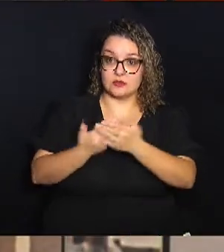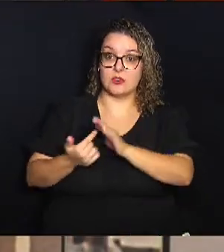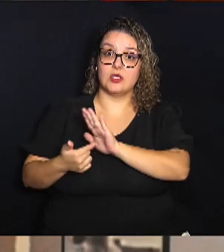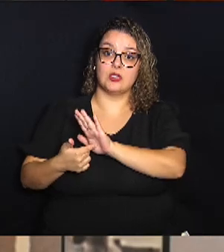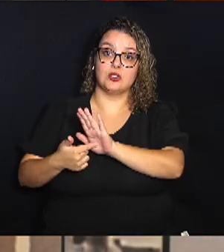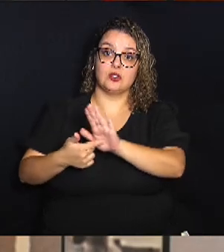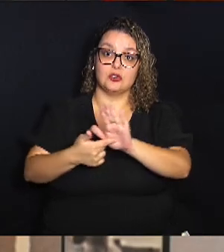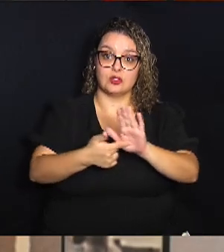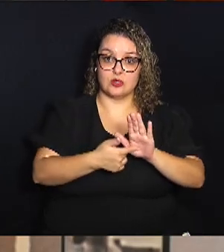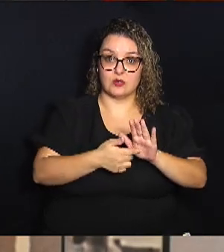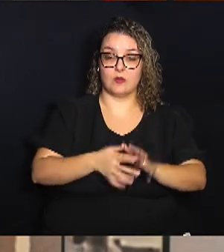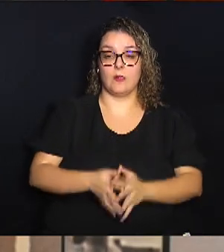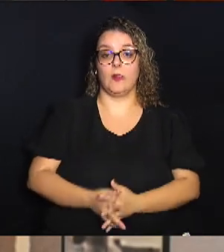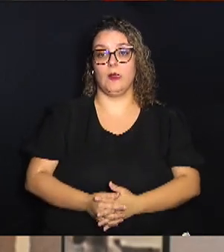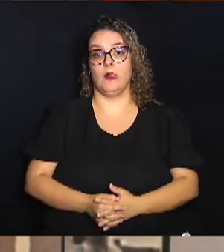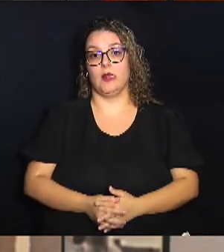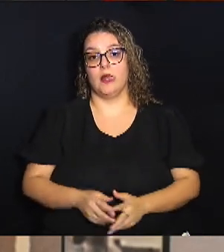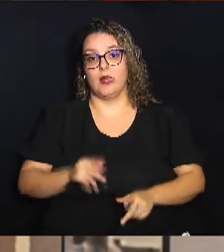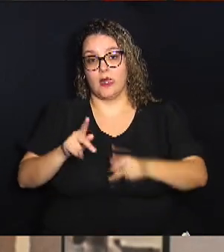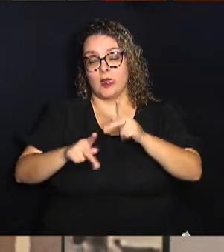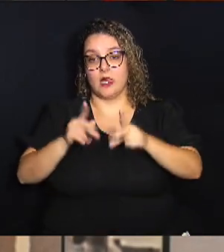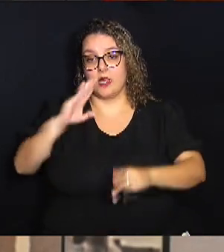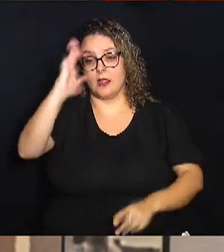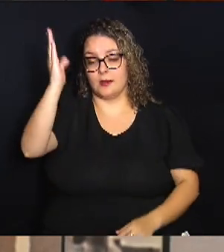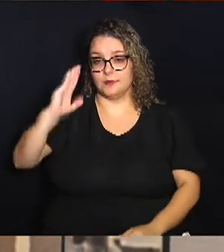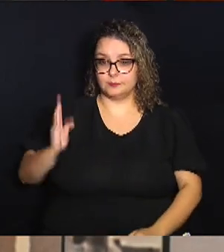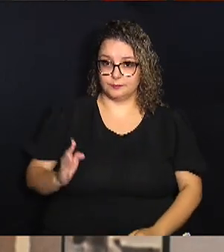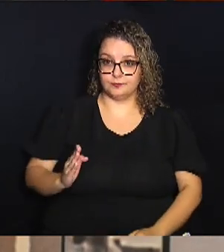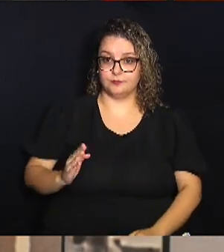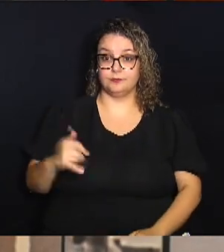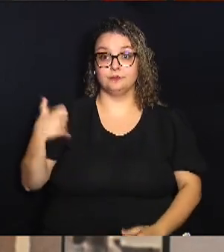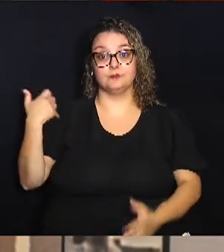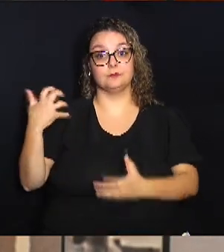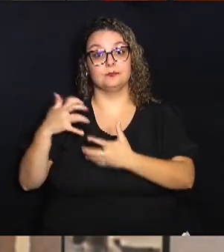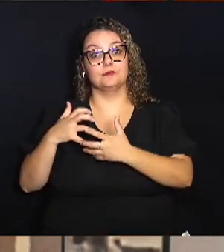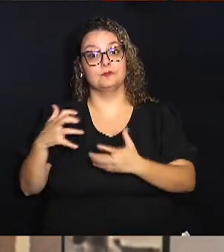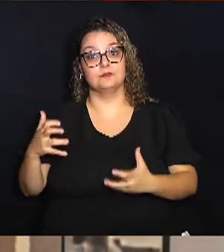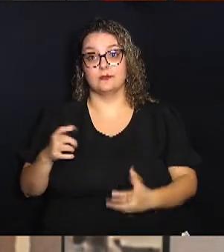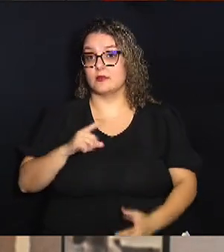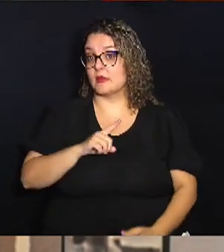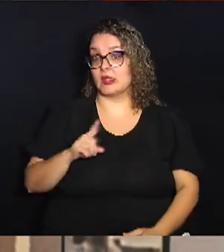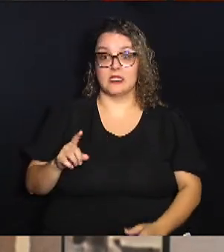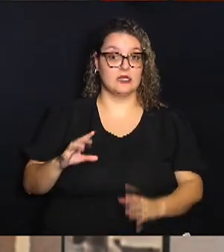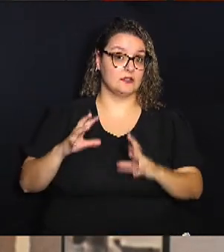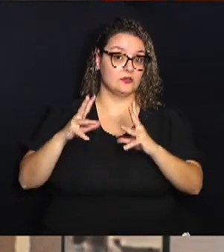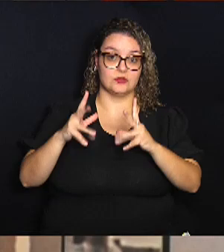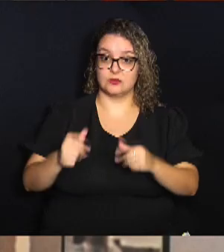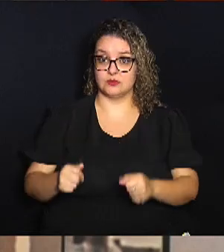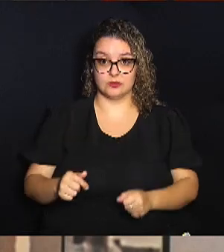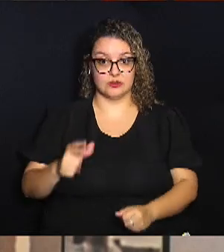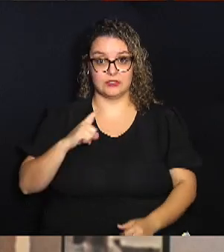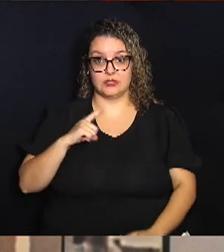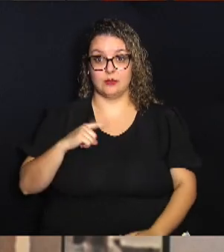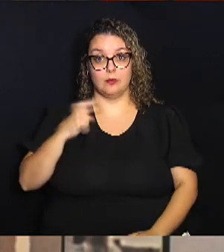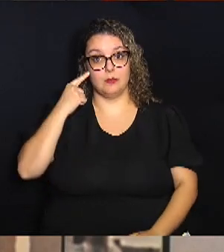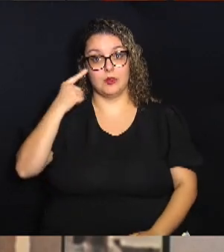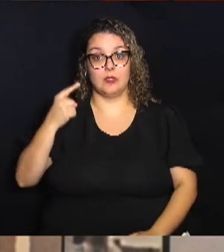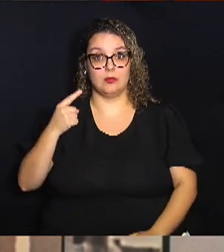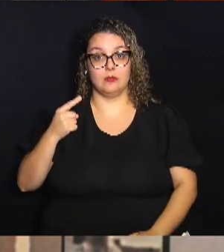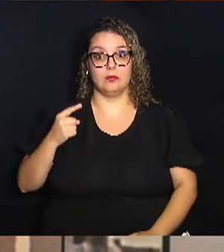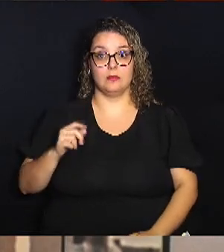mostram que a população brasileira envelhece e nem todos têm condição de pensar numa